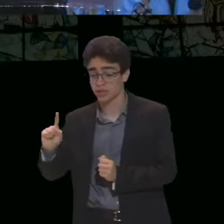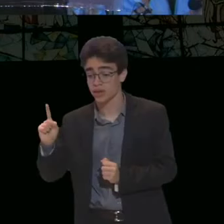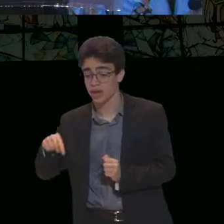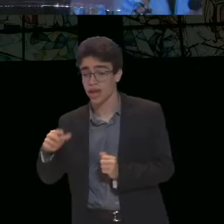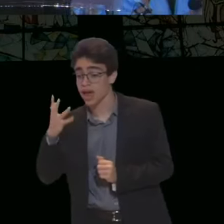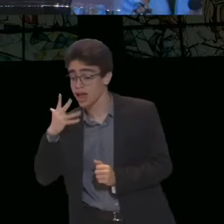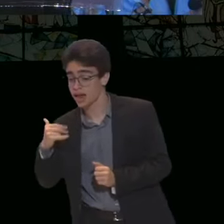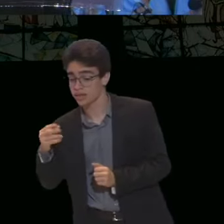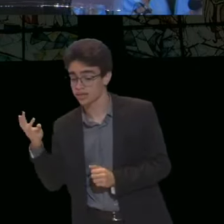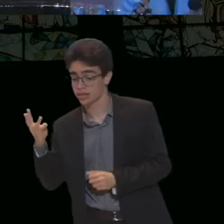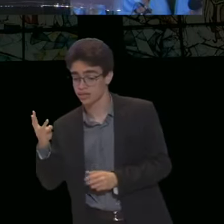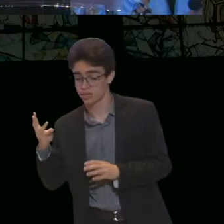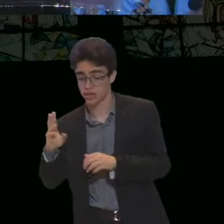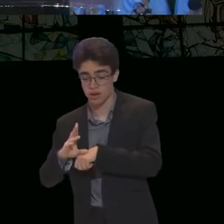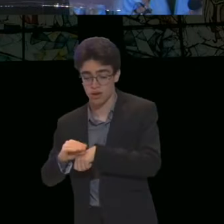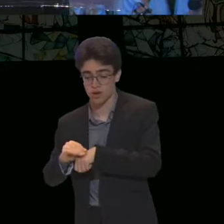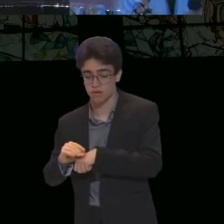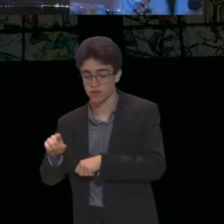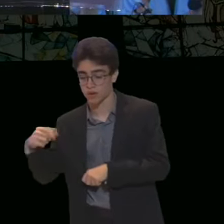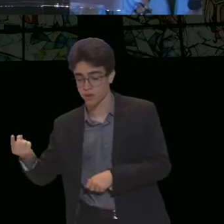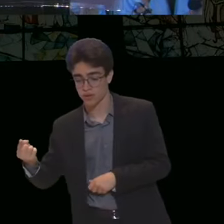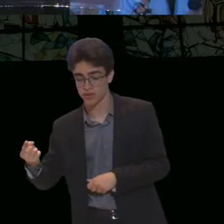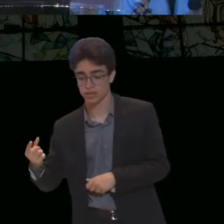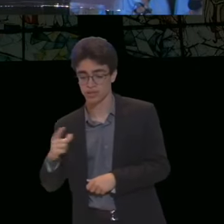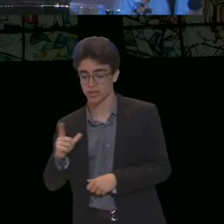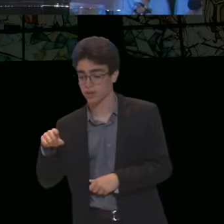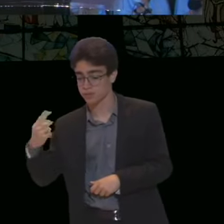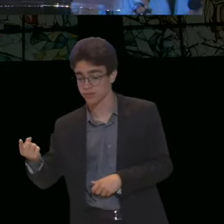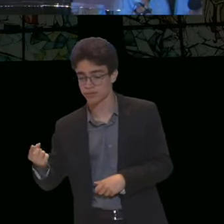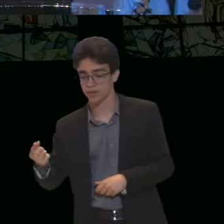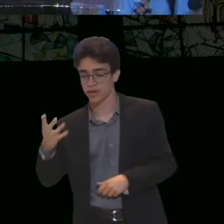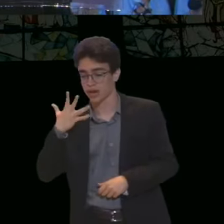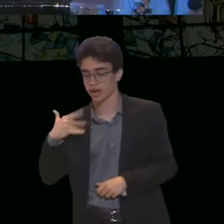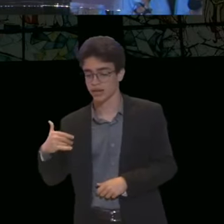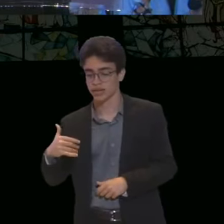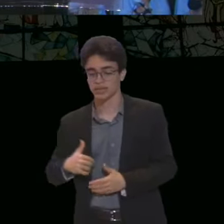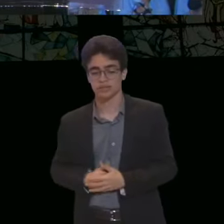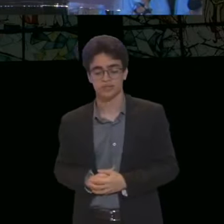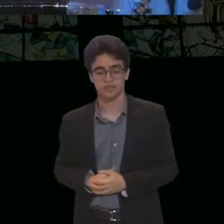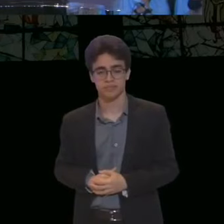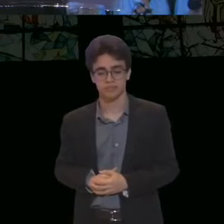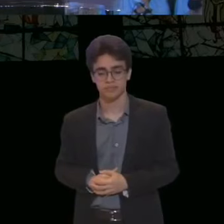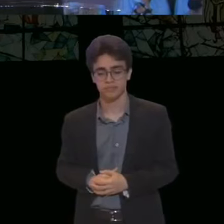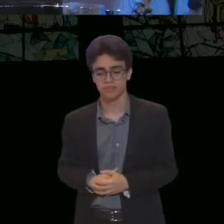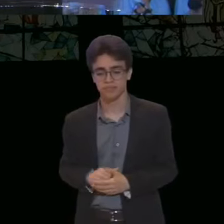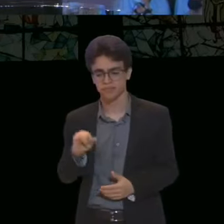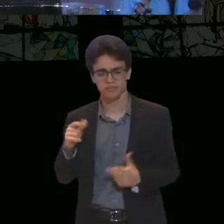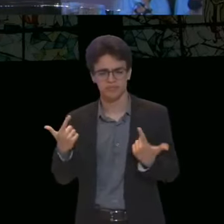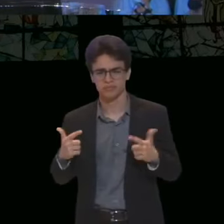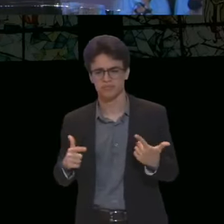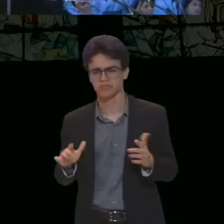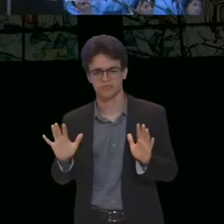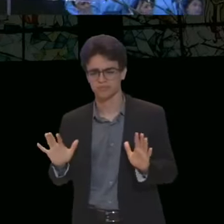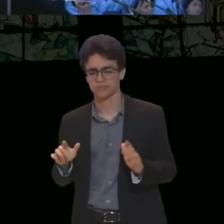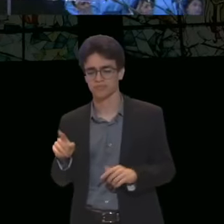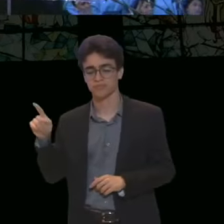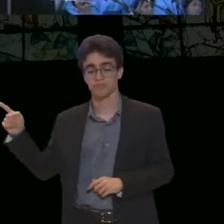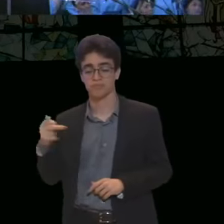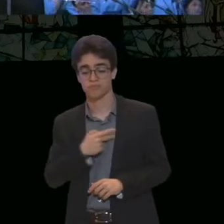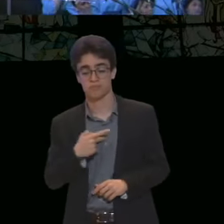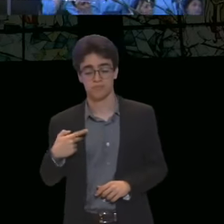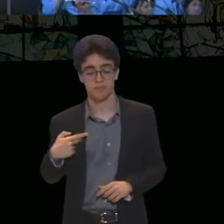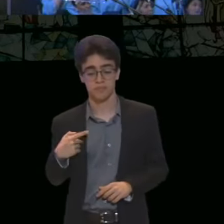criança. A terceira foto, por favor. A outra, mais uma, tem mais uma aí. A criança. E se não tiver, tá bom. Esse aí é o pastor da